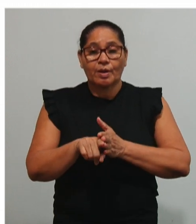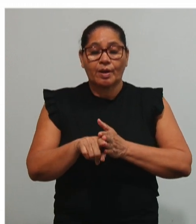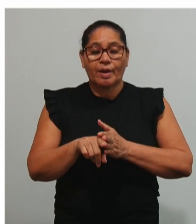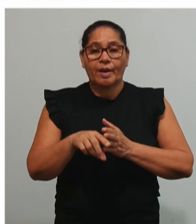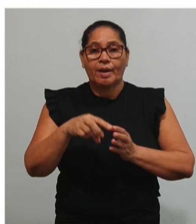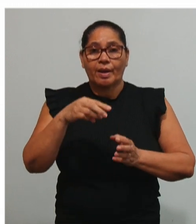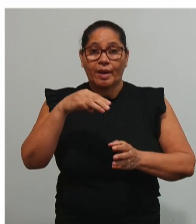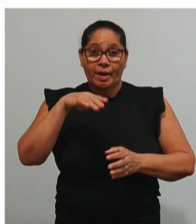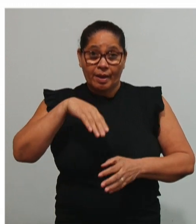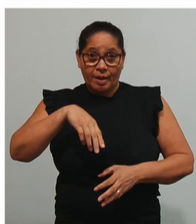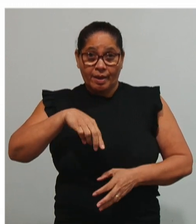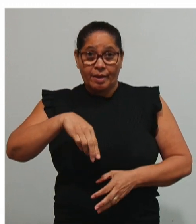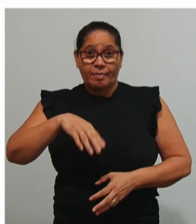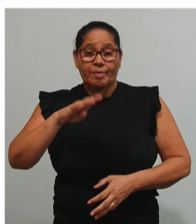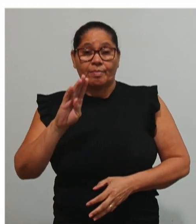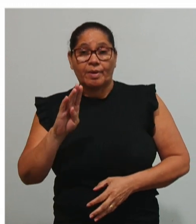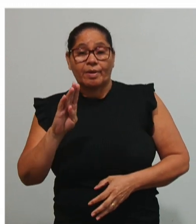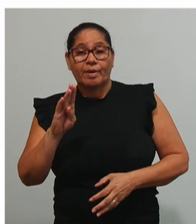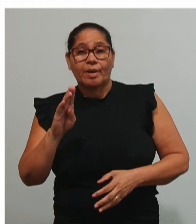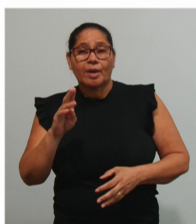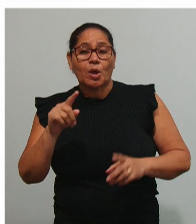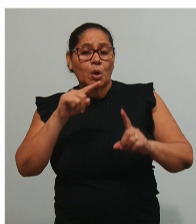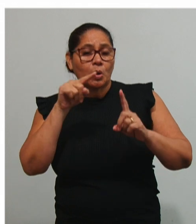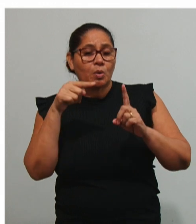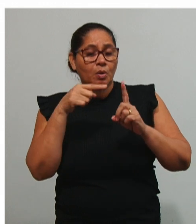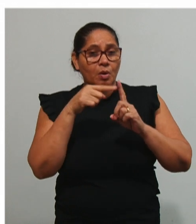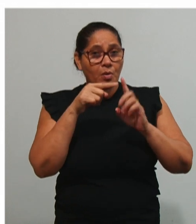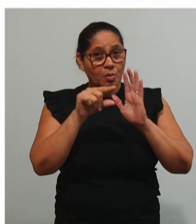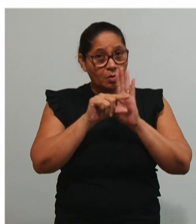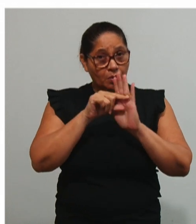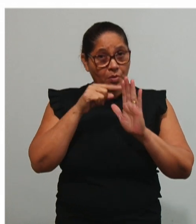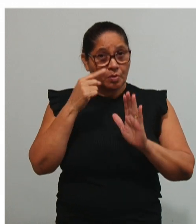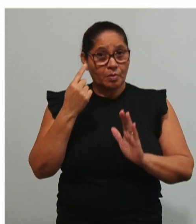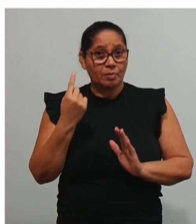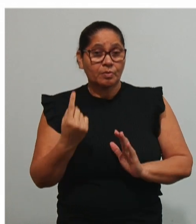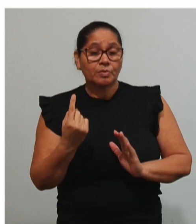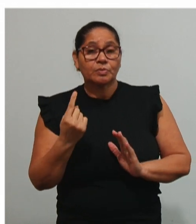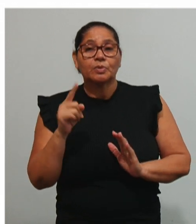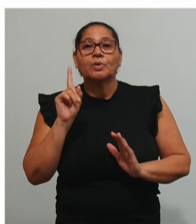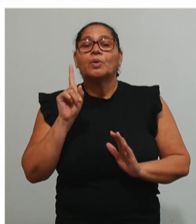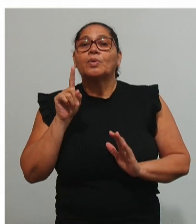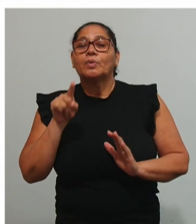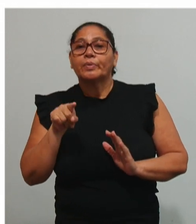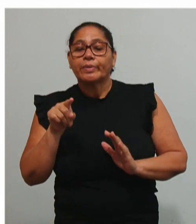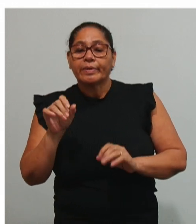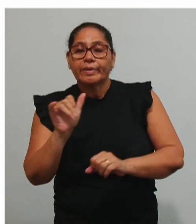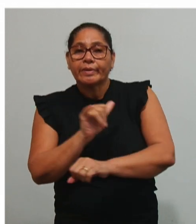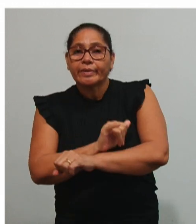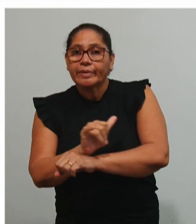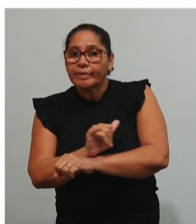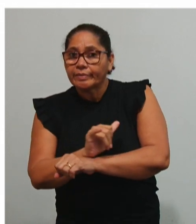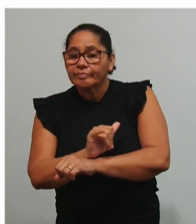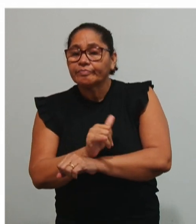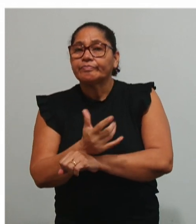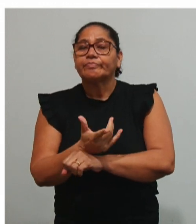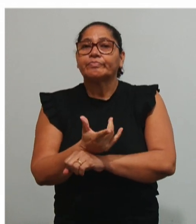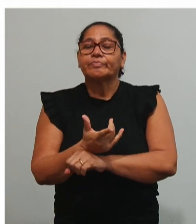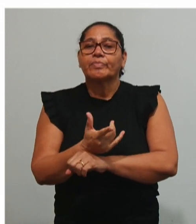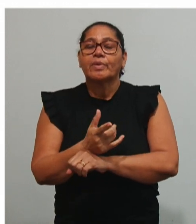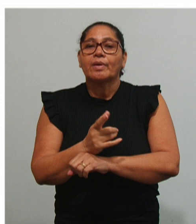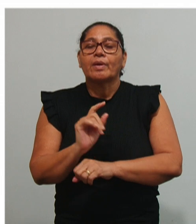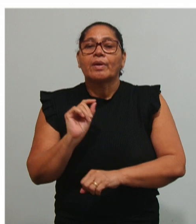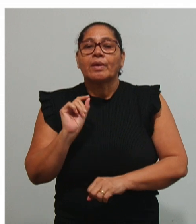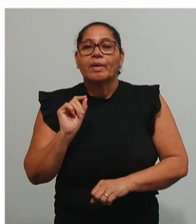em relação ao objetivo do capítulo 1, que é o que é estratégia, né?